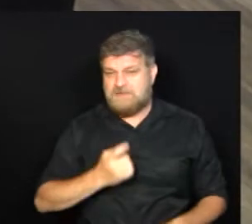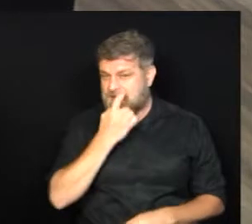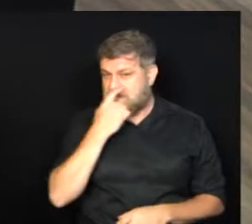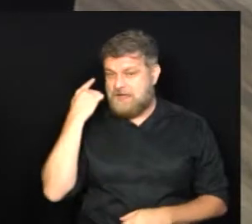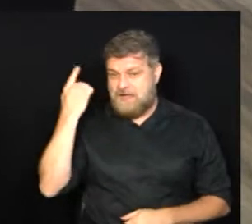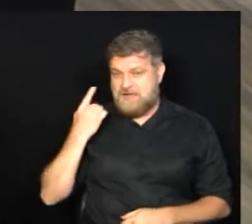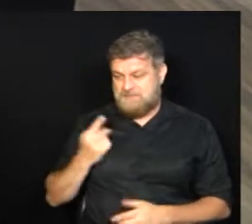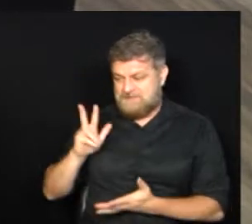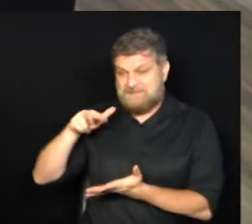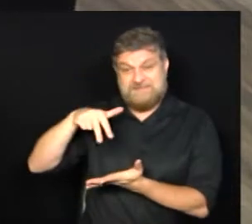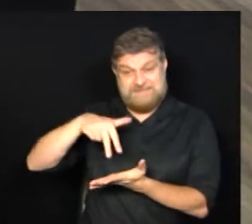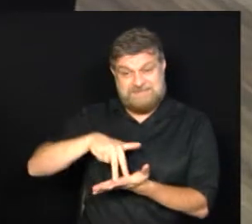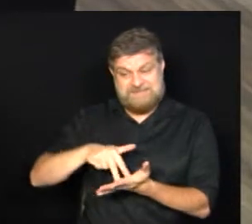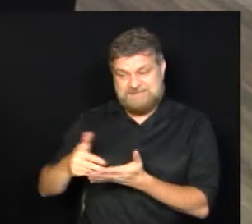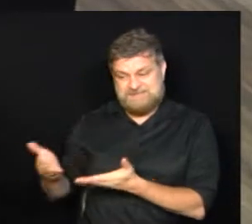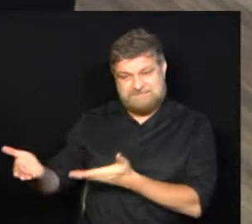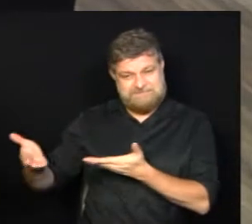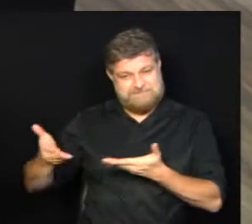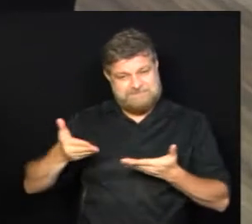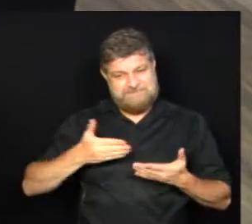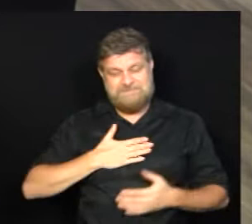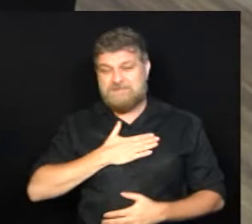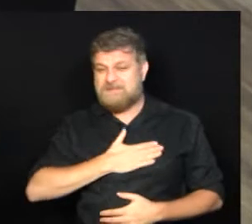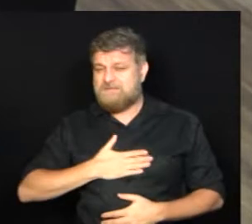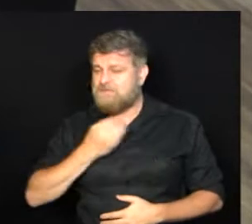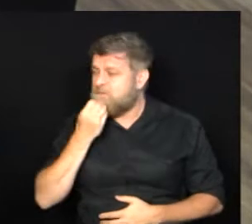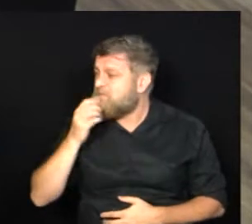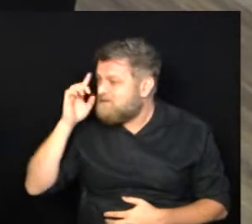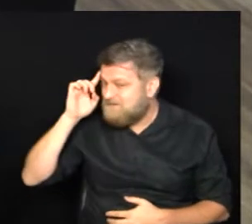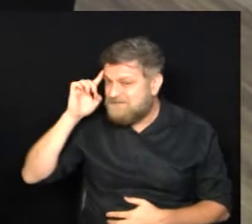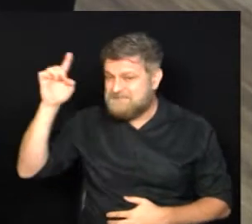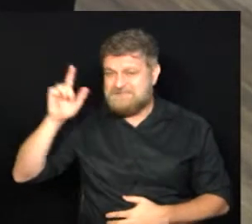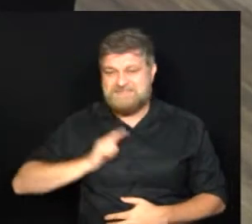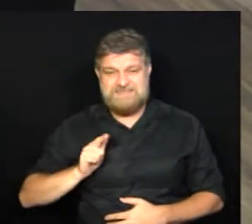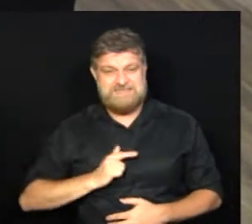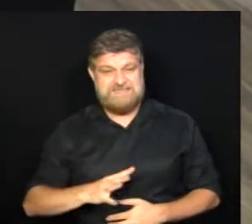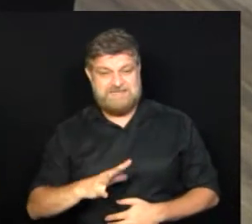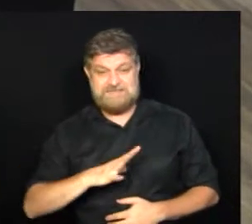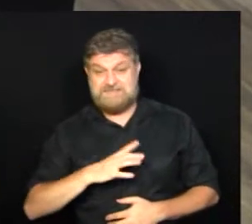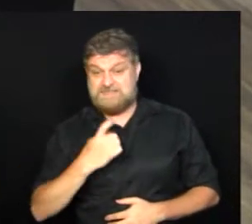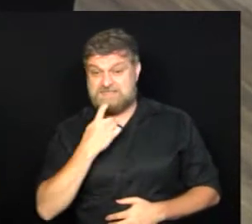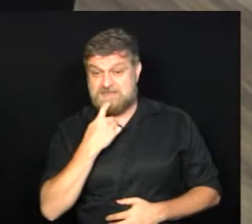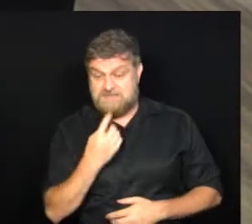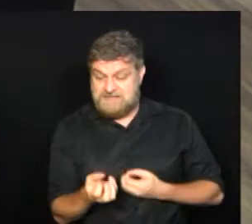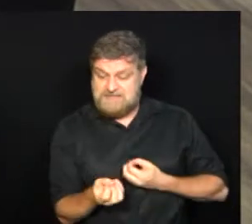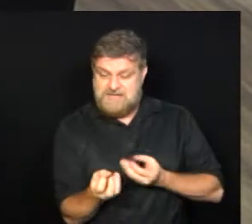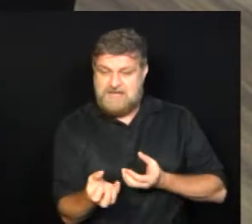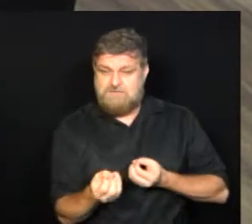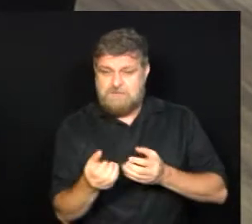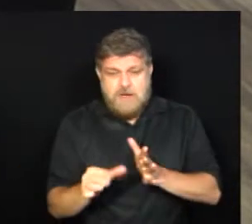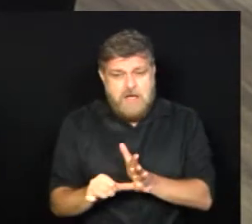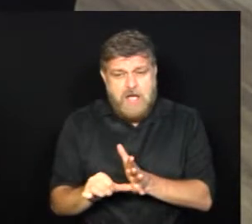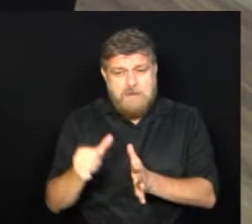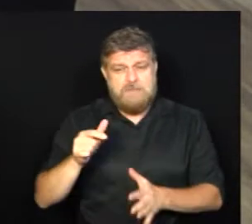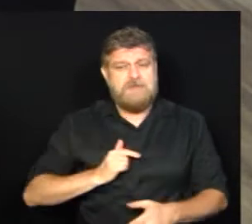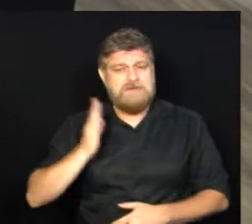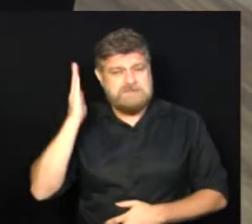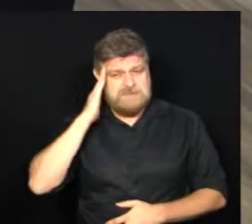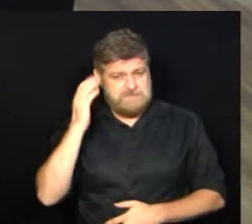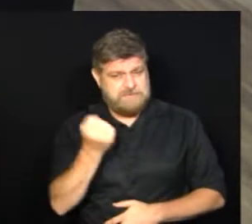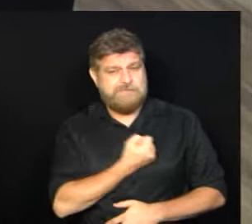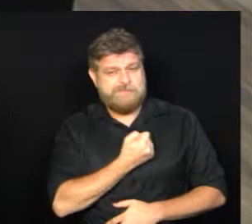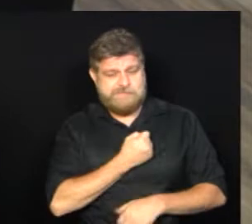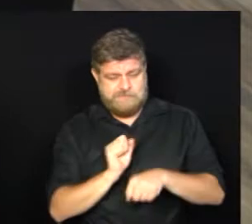já está aqui nos nossos estúdios. Seja bem-vinda, bom dia, com as notícias da metrópole de Campinas, mas primeiro atualizando os